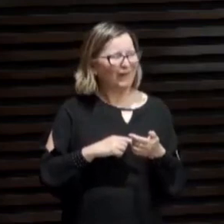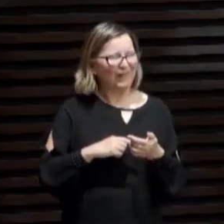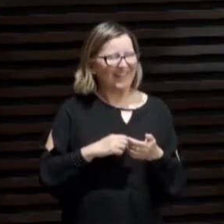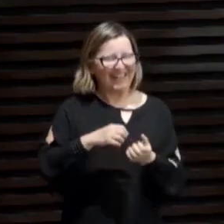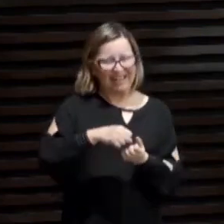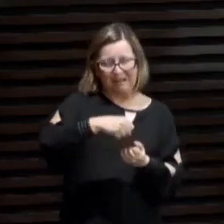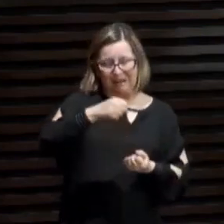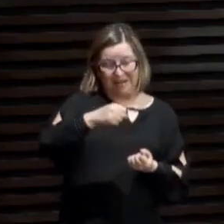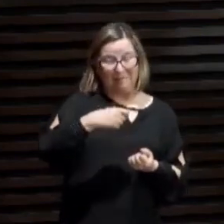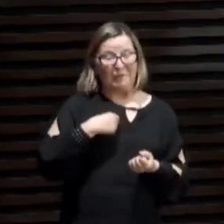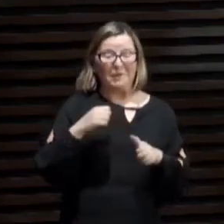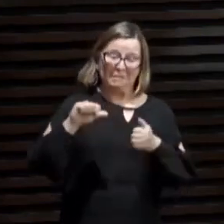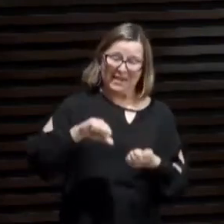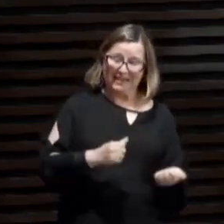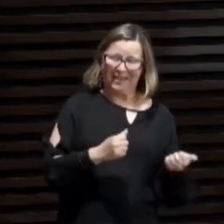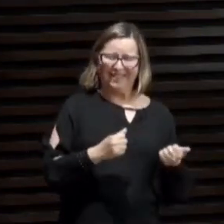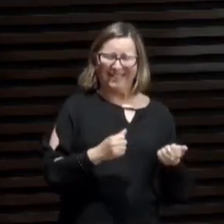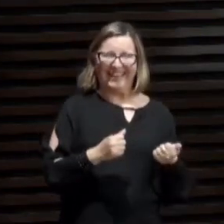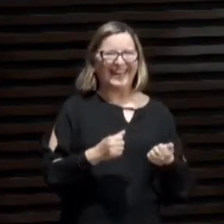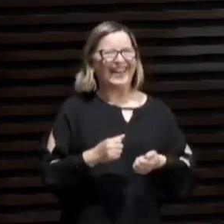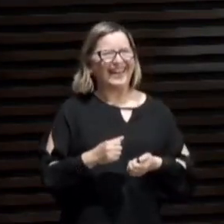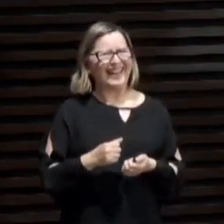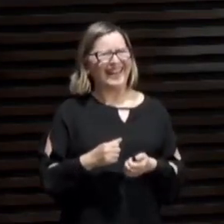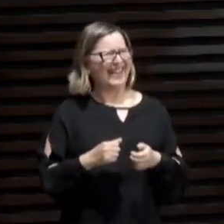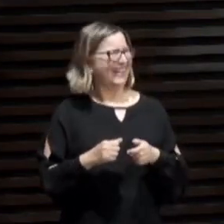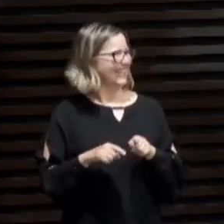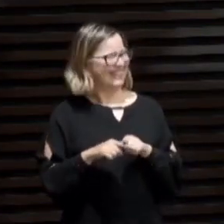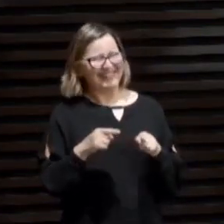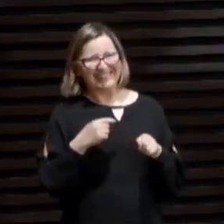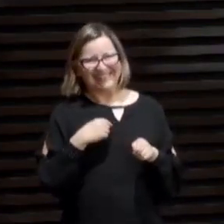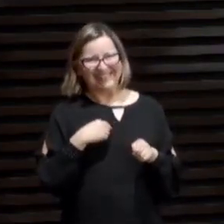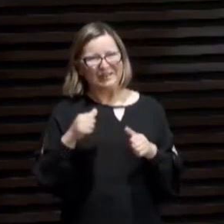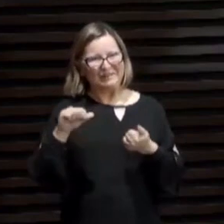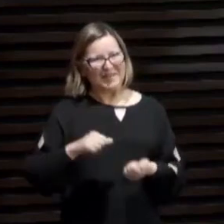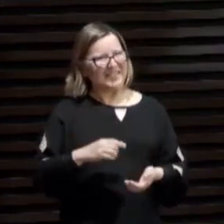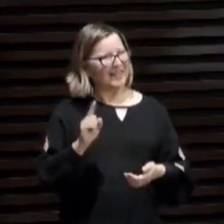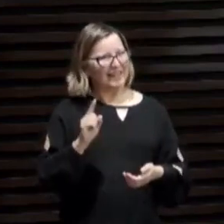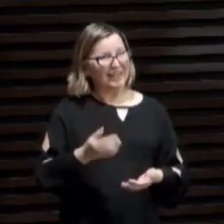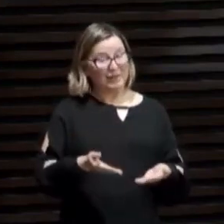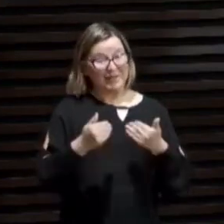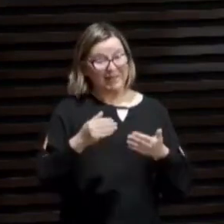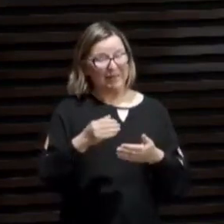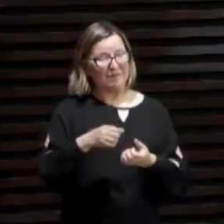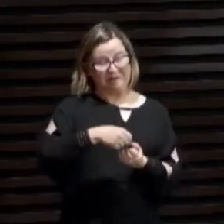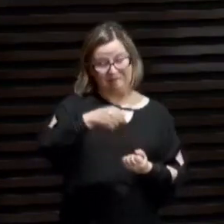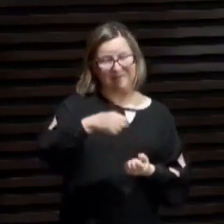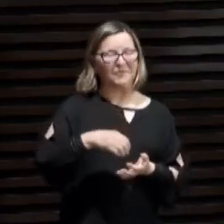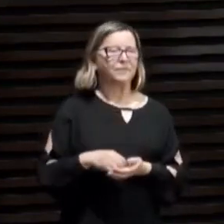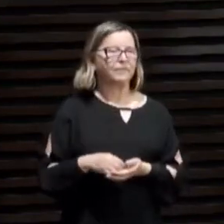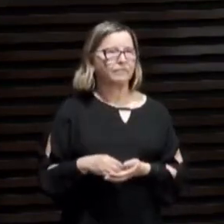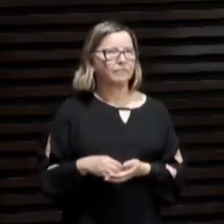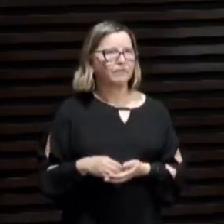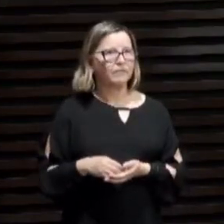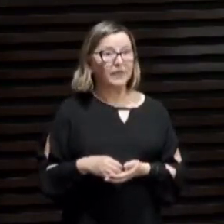batismo. Eu vou reclamar que quando eu fui batizado eu não ganhei certificado. Eu tenho um certificado de batismo nas